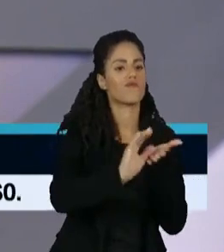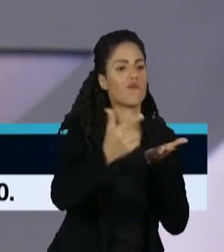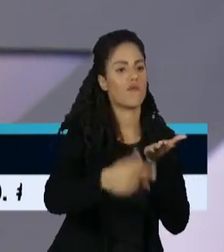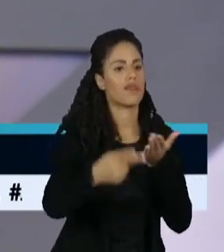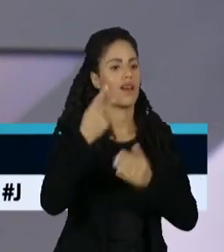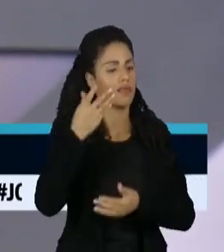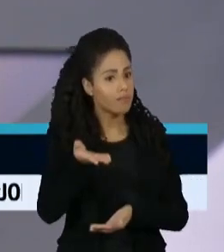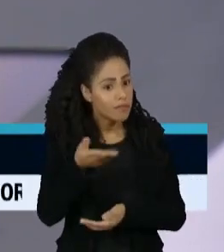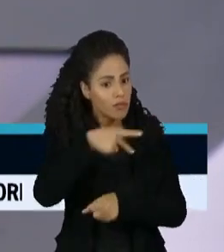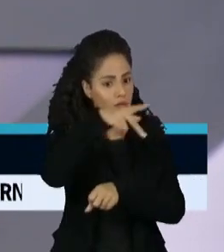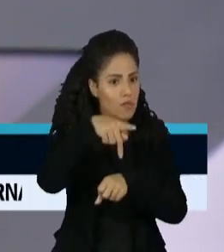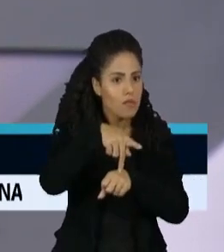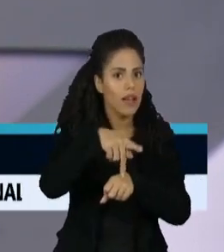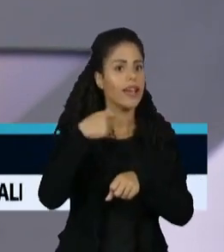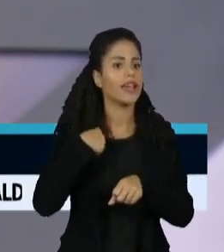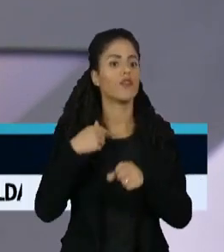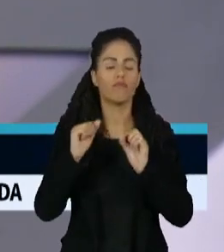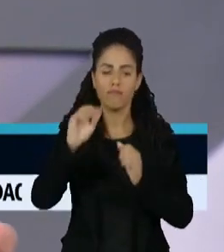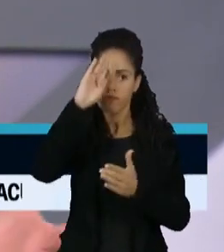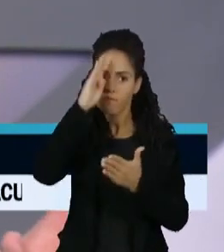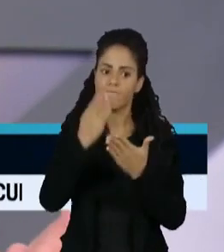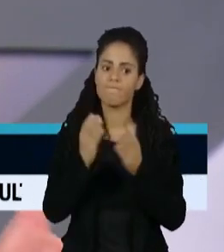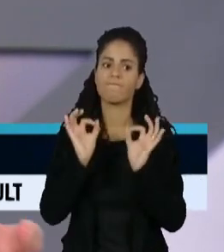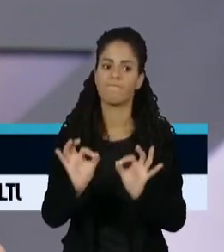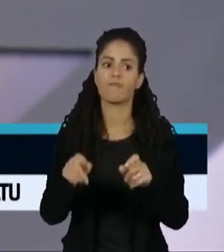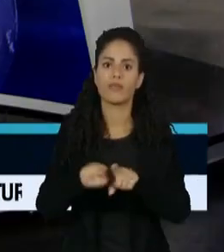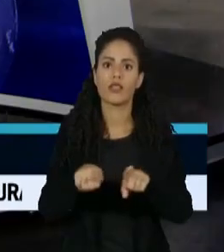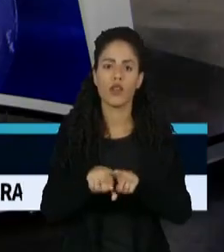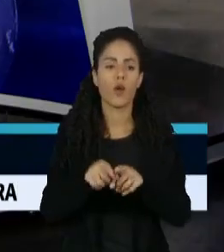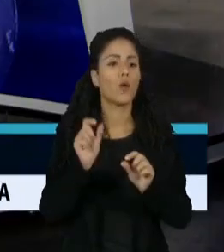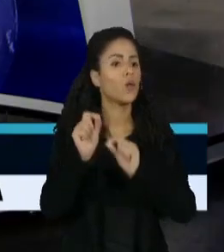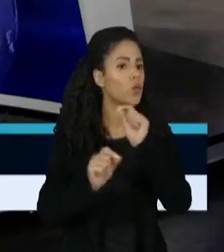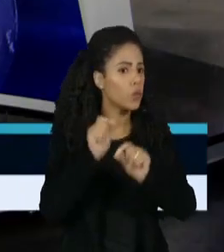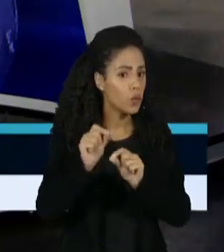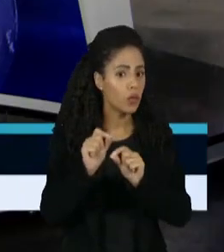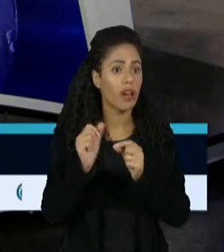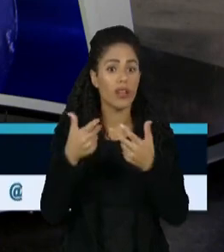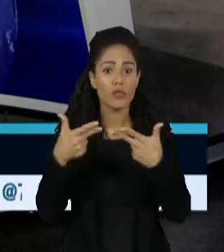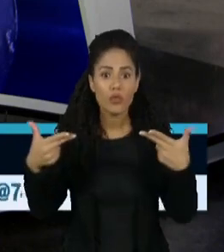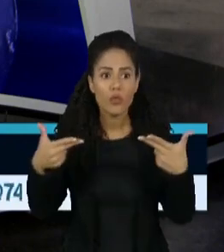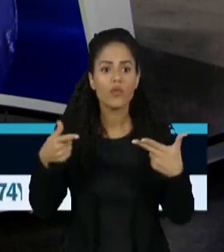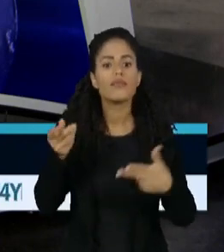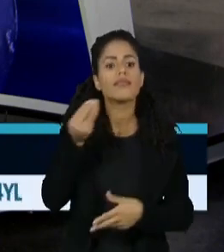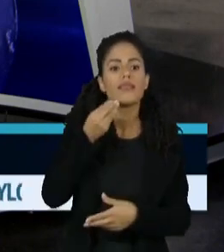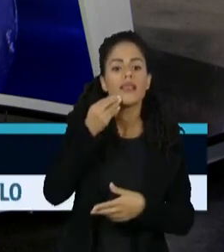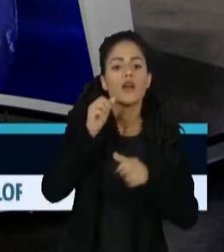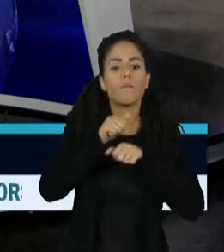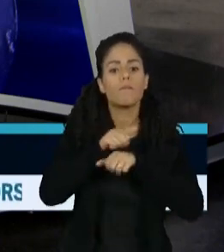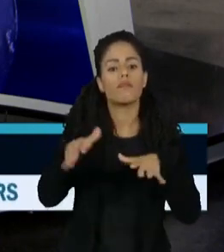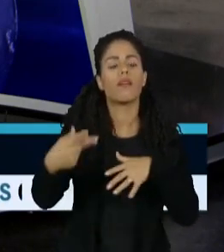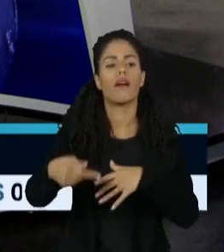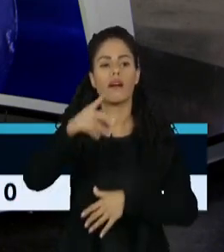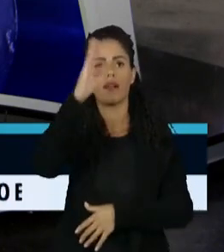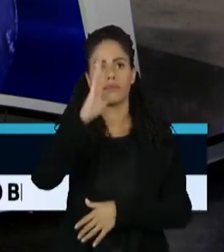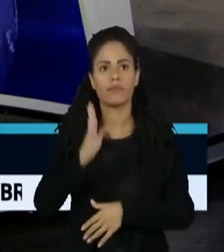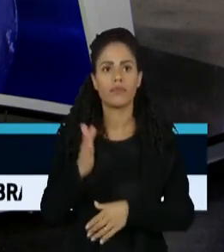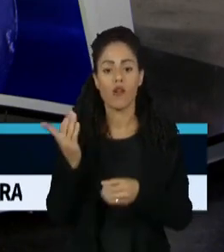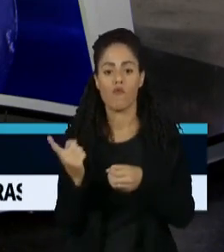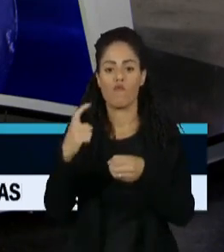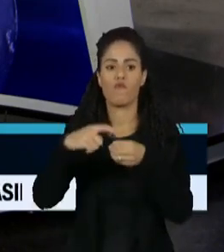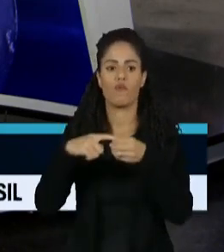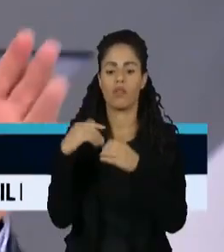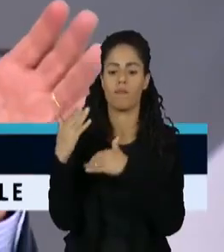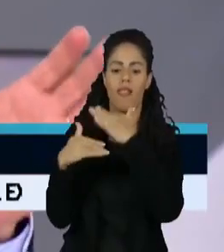país. Eu estou convencido, Marcelo, Karen, que as fronteiras de expansão para o Brasil retomar